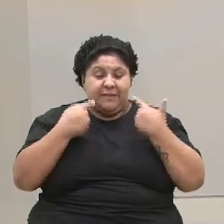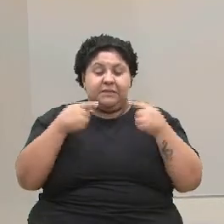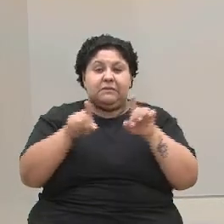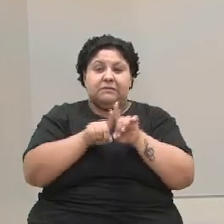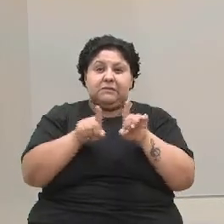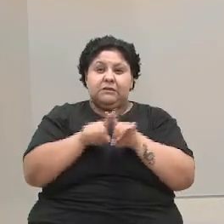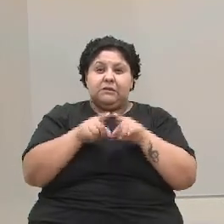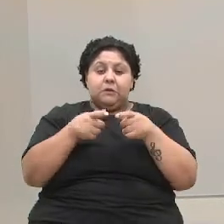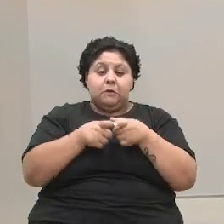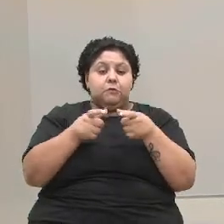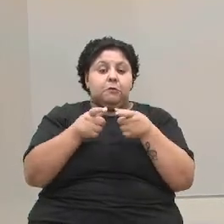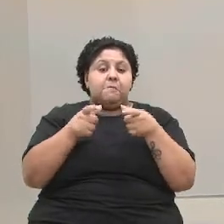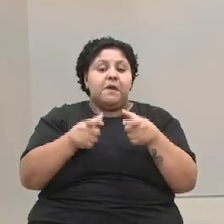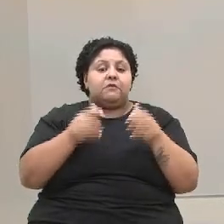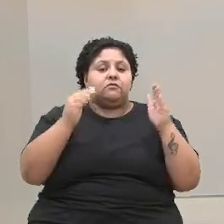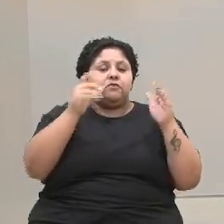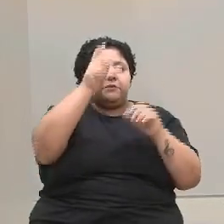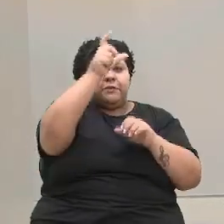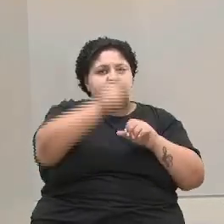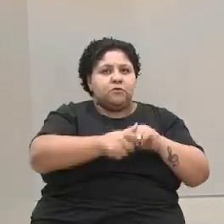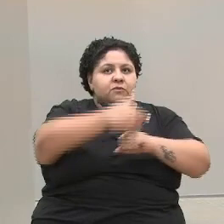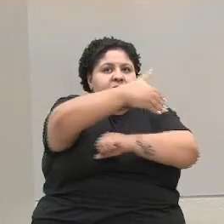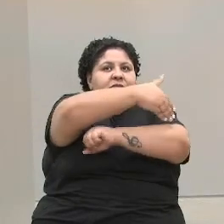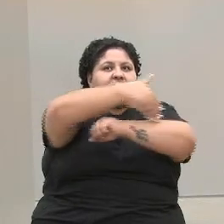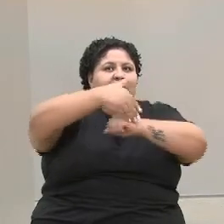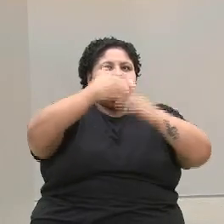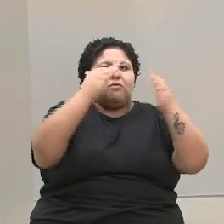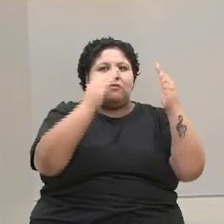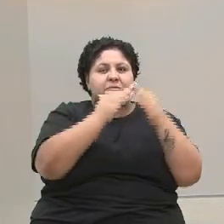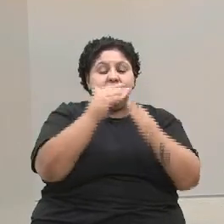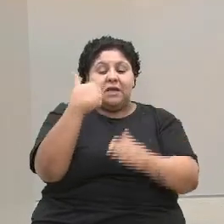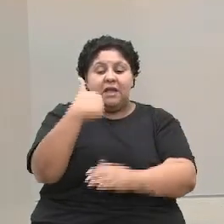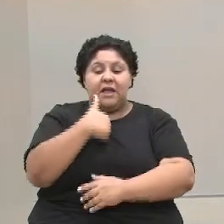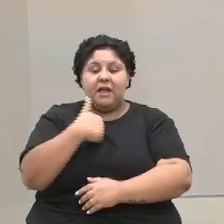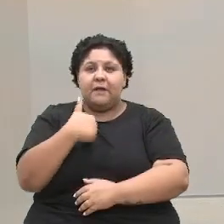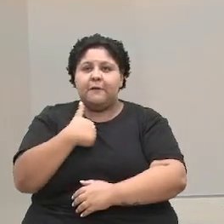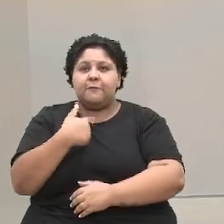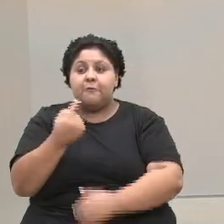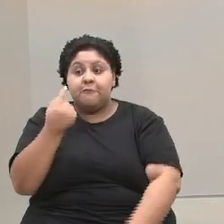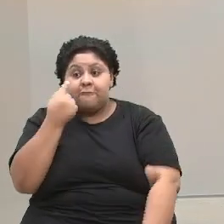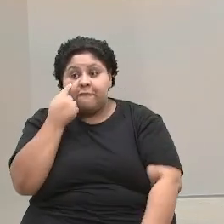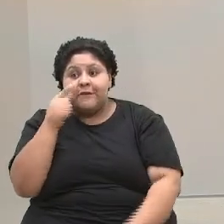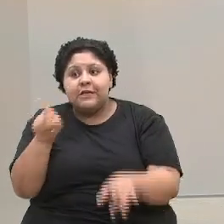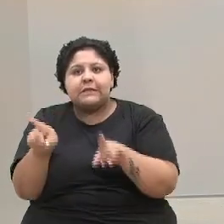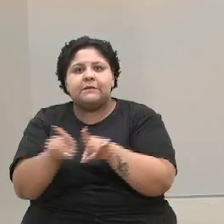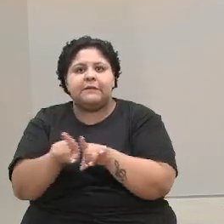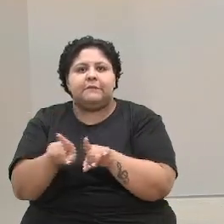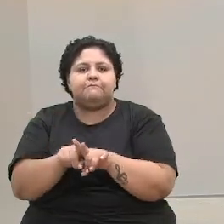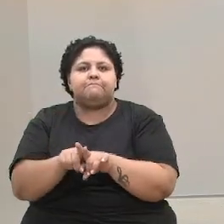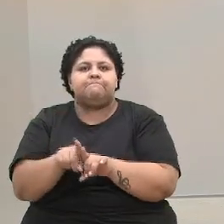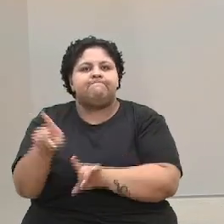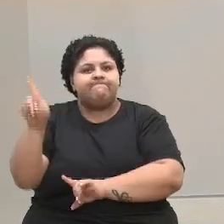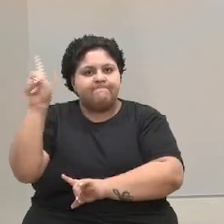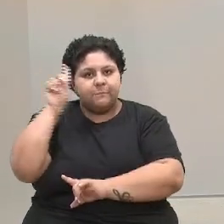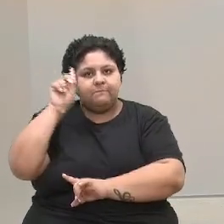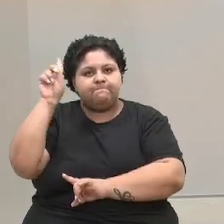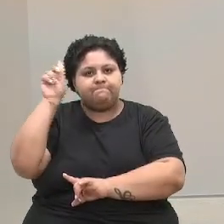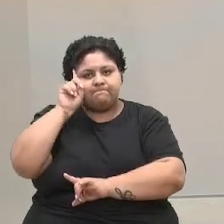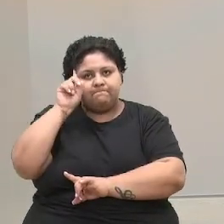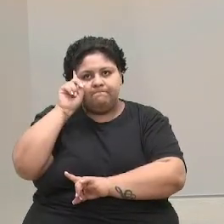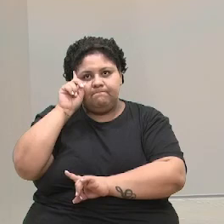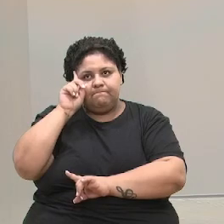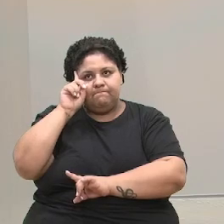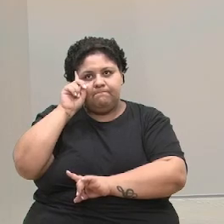de moradores de rua. Muitas. E eu, particularmente, presencio no dia a dia, quando